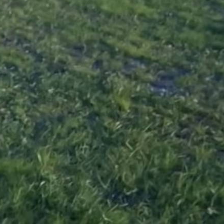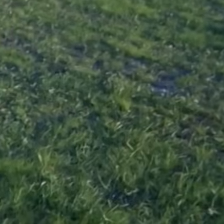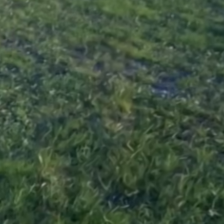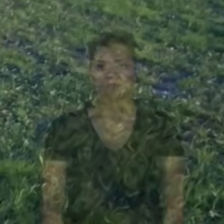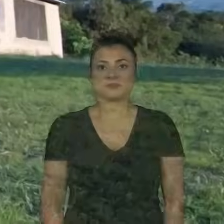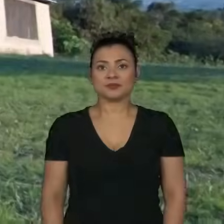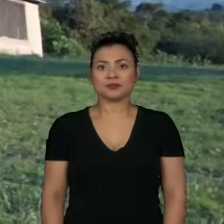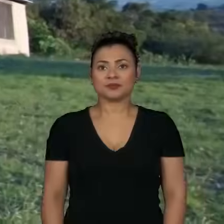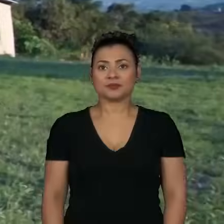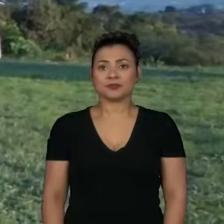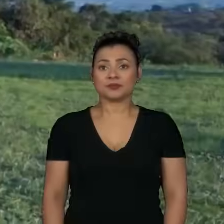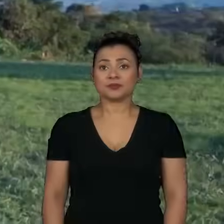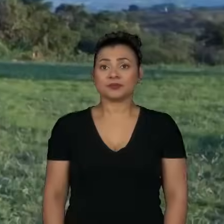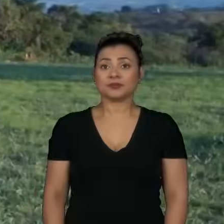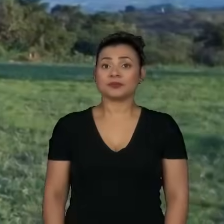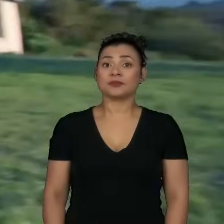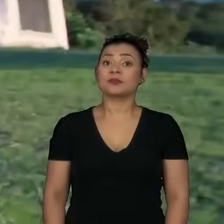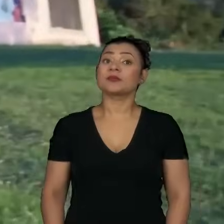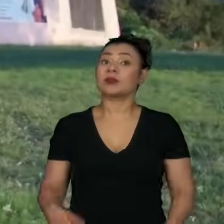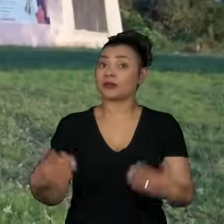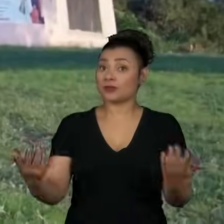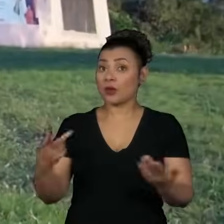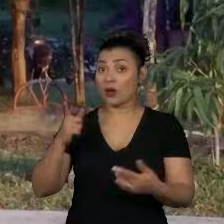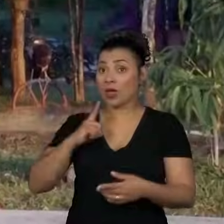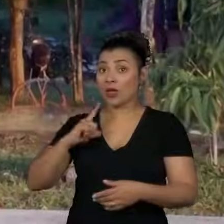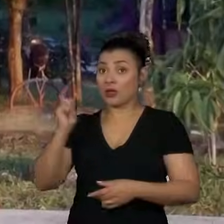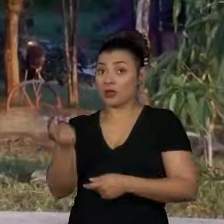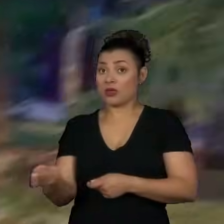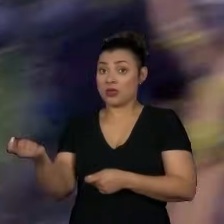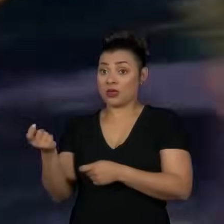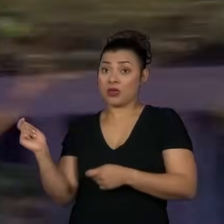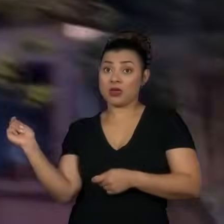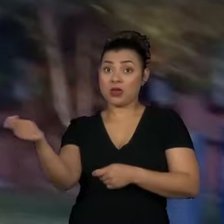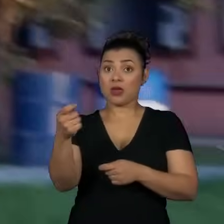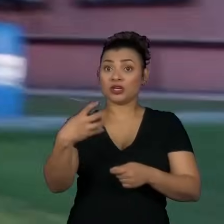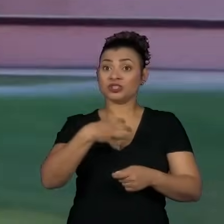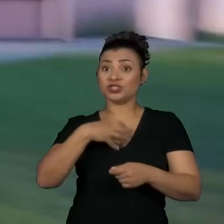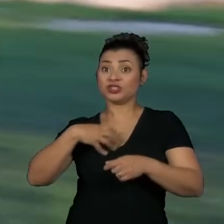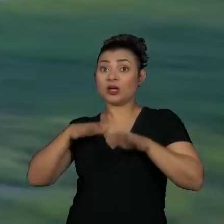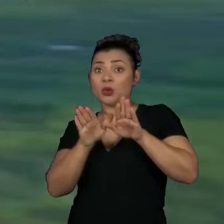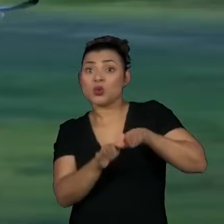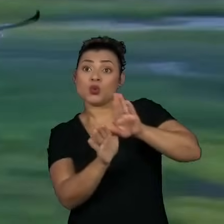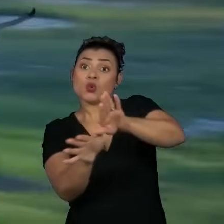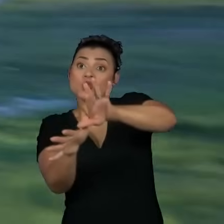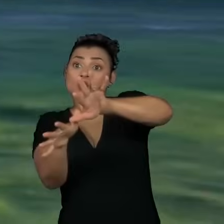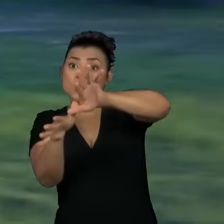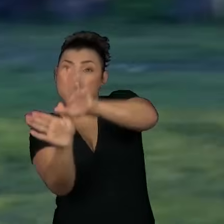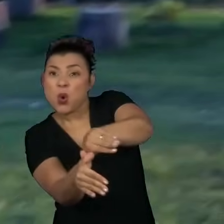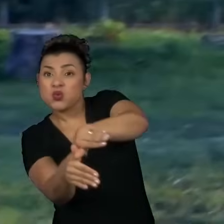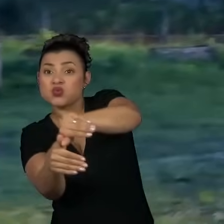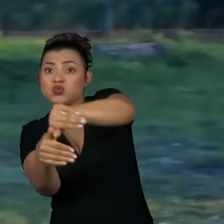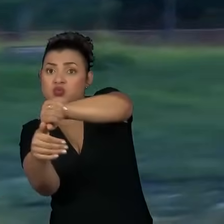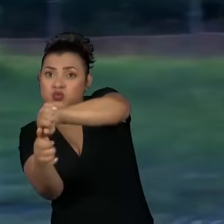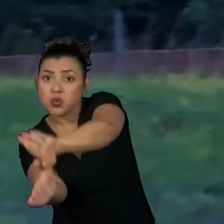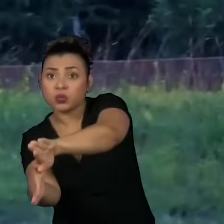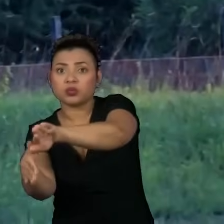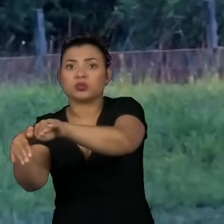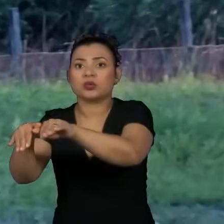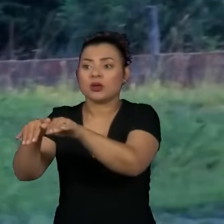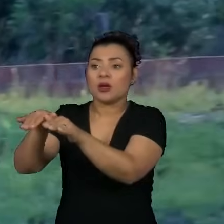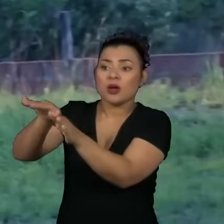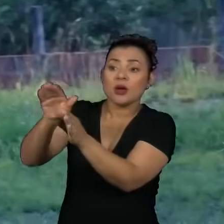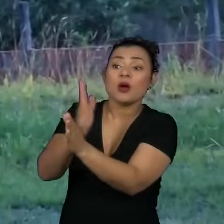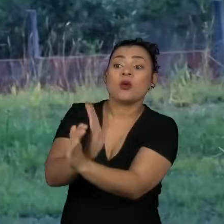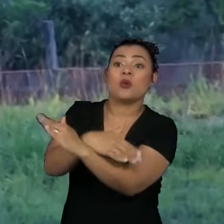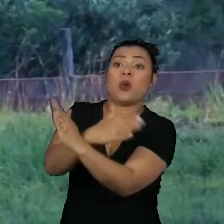Vários tipos de voo. Esse é um voo de lure, é um voo de treinamento para devolver uma ave para a natureza. Os falcões tem um assador aéreo,